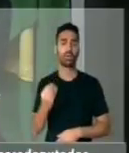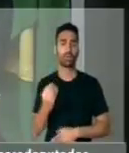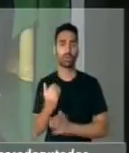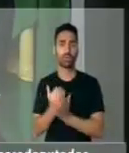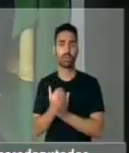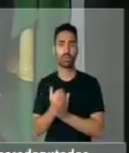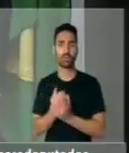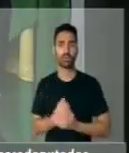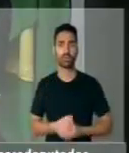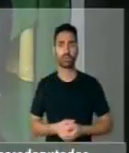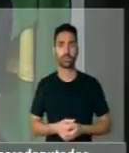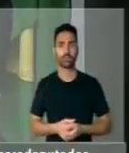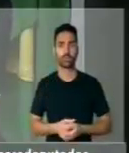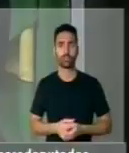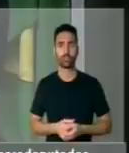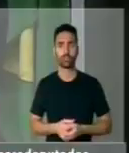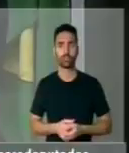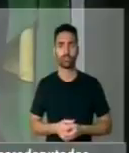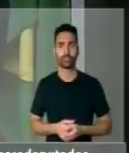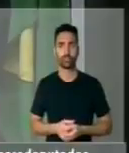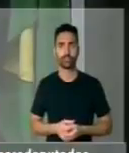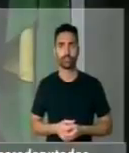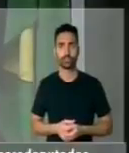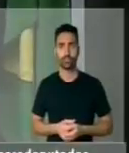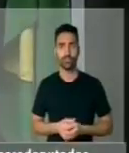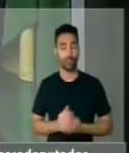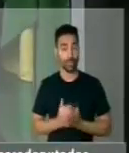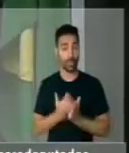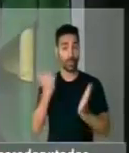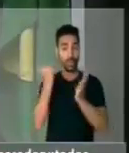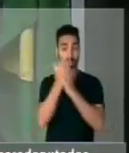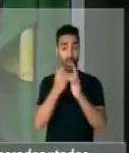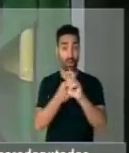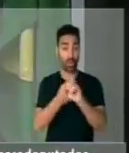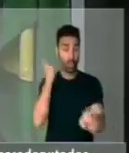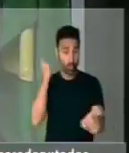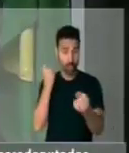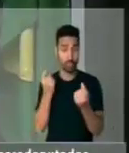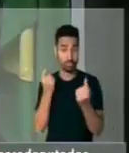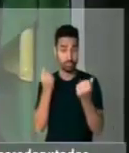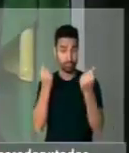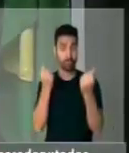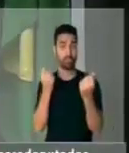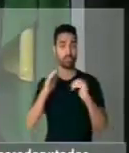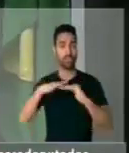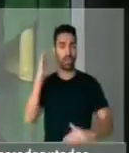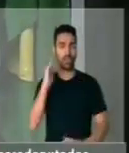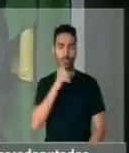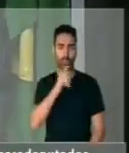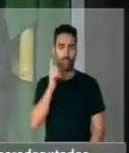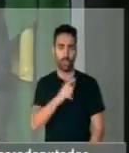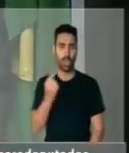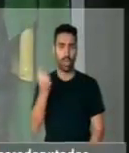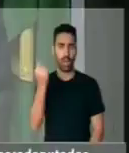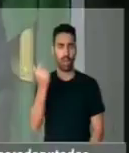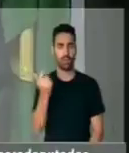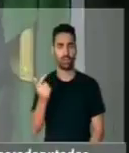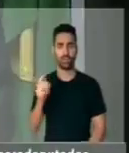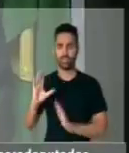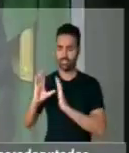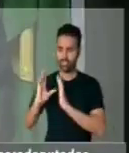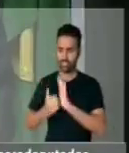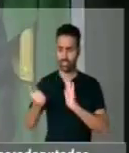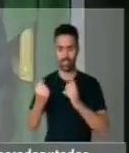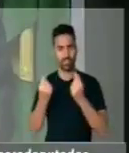aumentar os seus lucros, né, os seus magníficos lucros, tirar dinheiro do meu